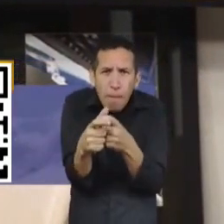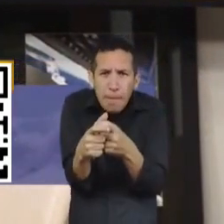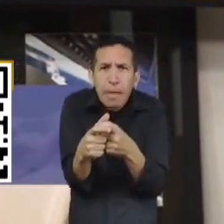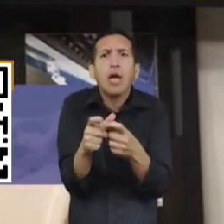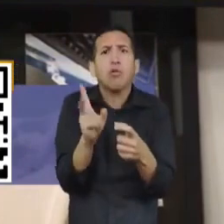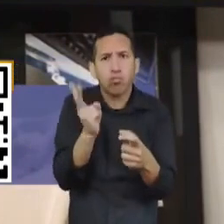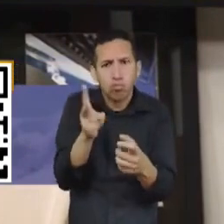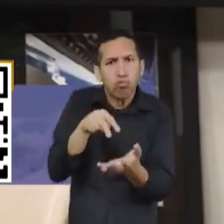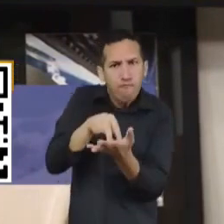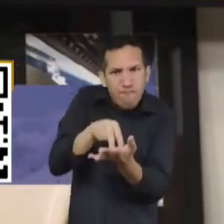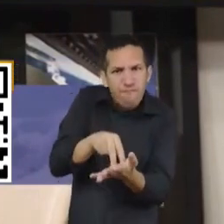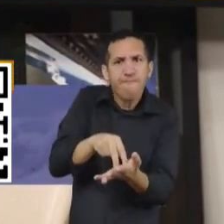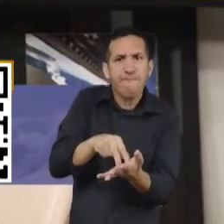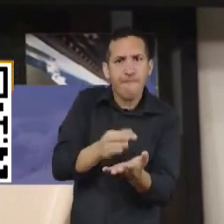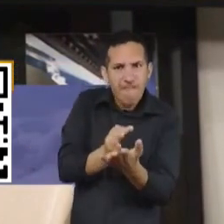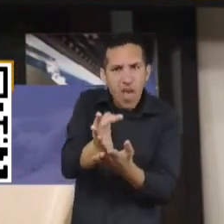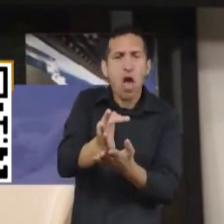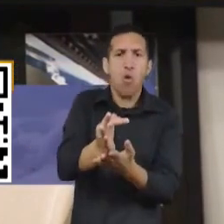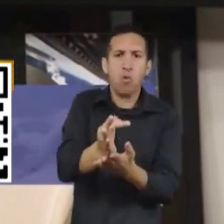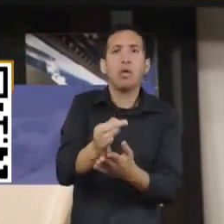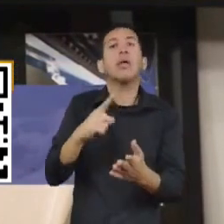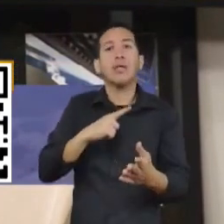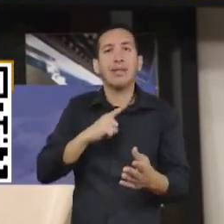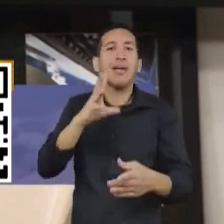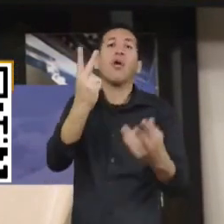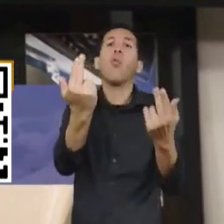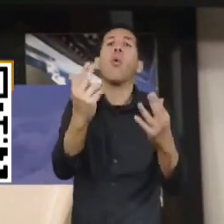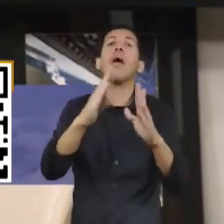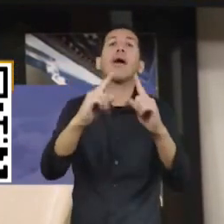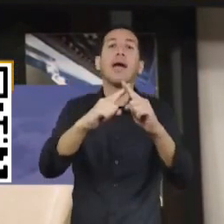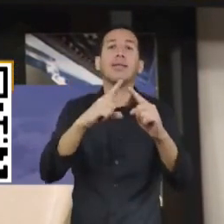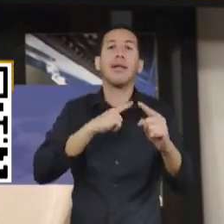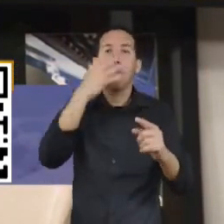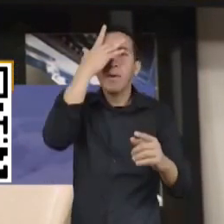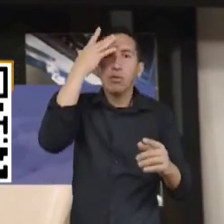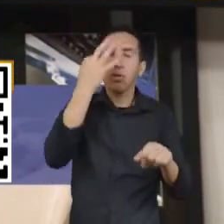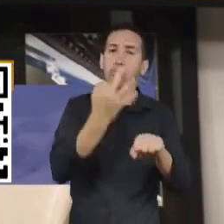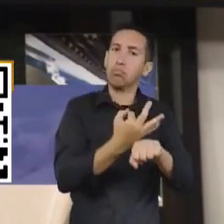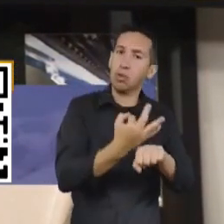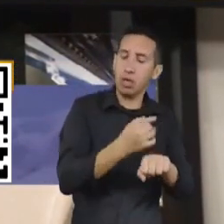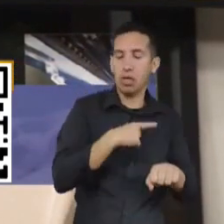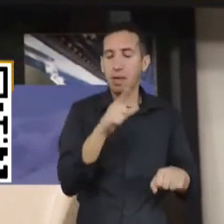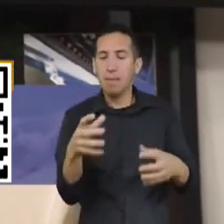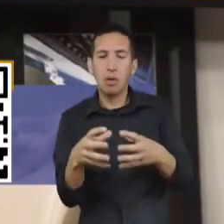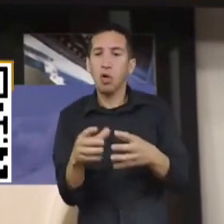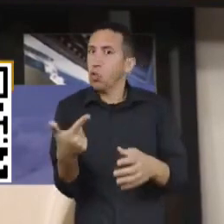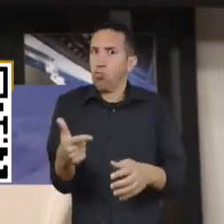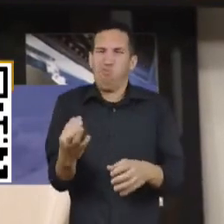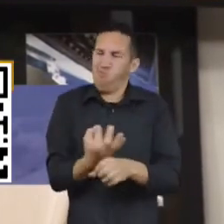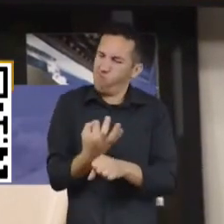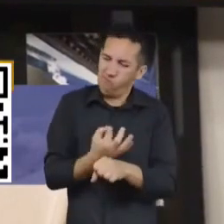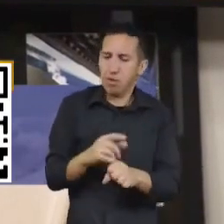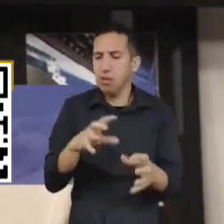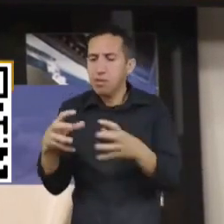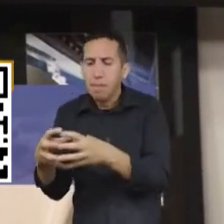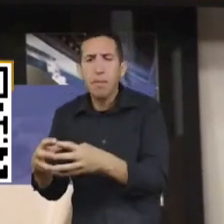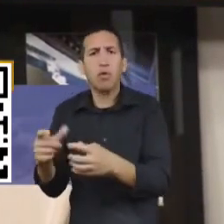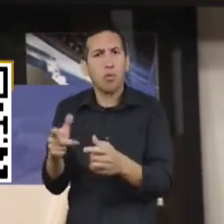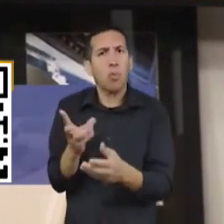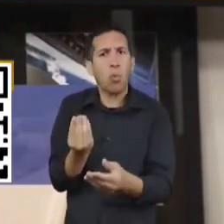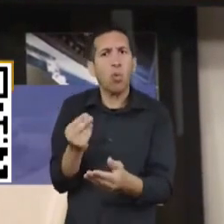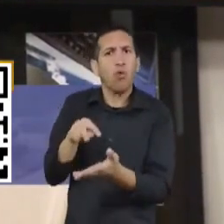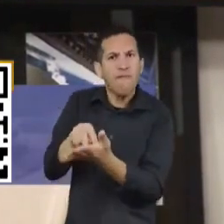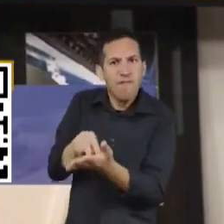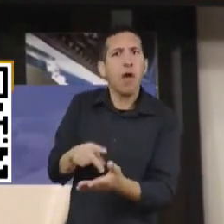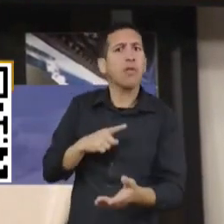tem o trigo eo joio os fiéis e os infiéis os tolerantes e os intolerantes sempre vai ter então na igreja cristã